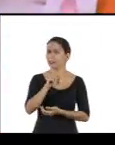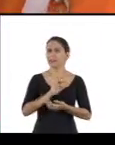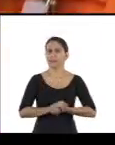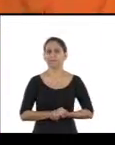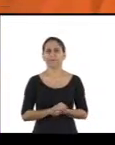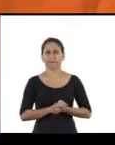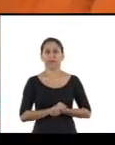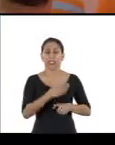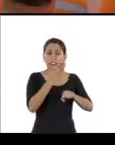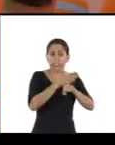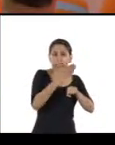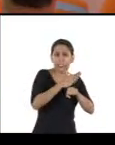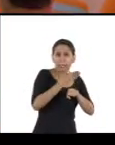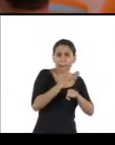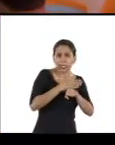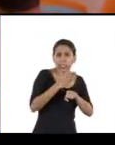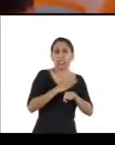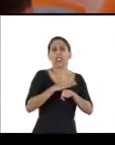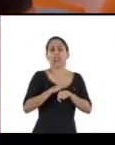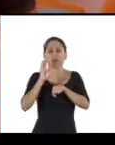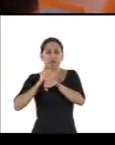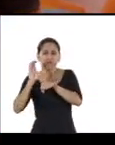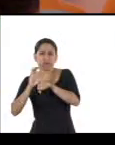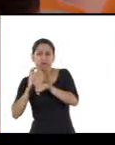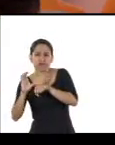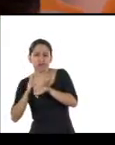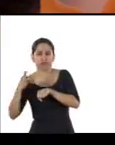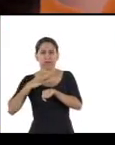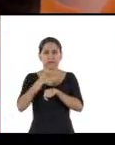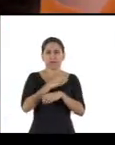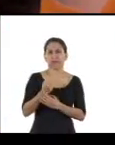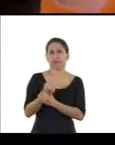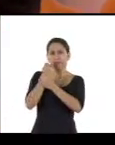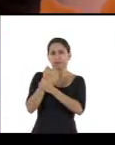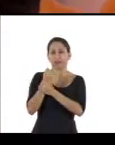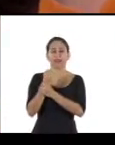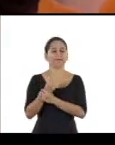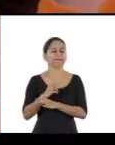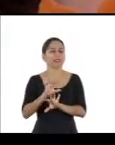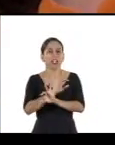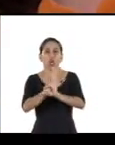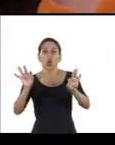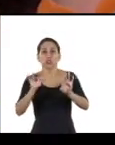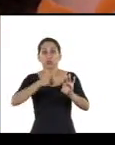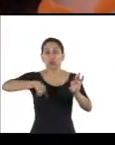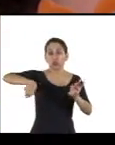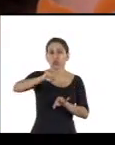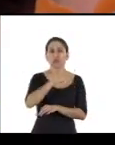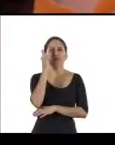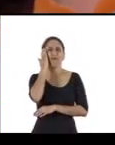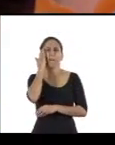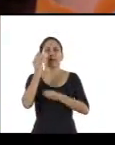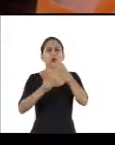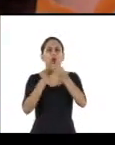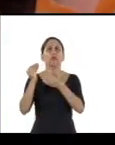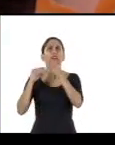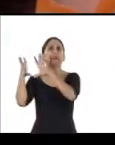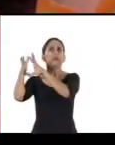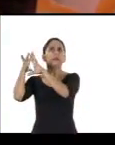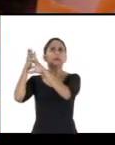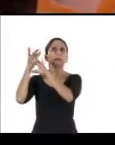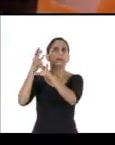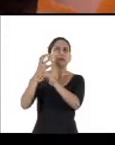coletivas são uma ótima oportunidade de fazer a equipe refletir sobre condutas e revê-las quando for o caso. É também um momento para que você